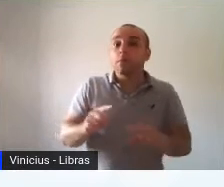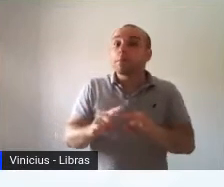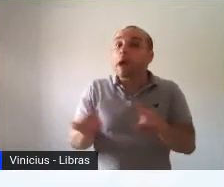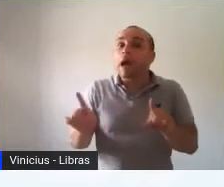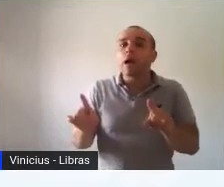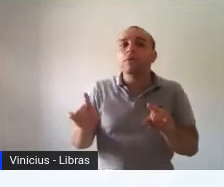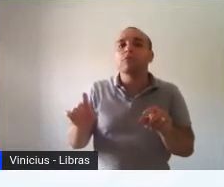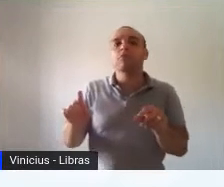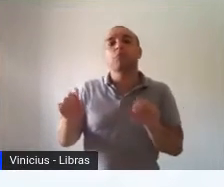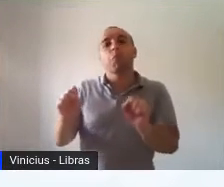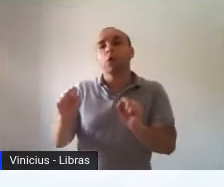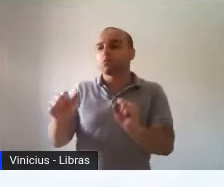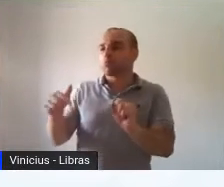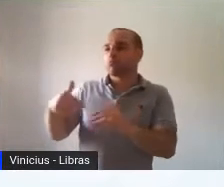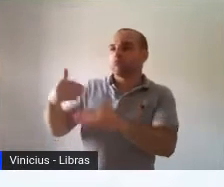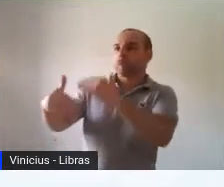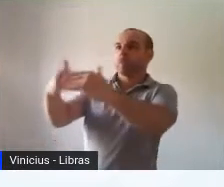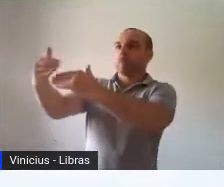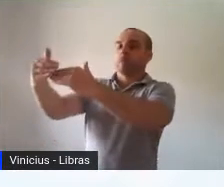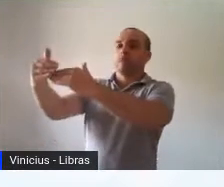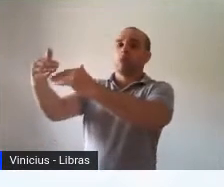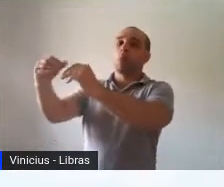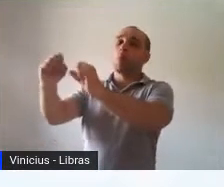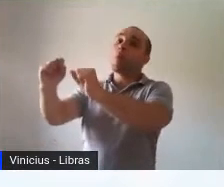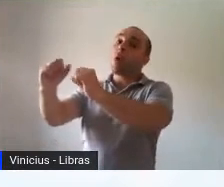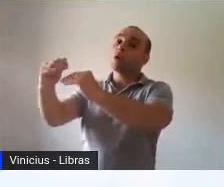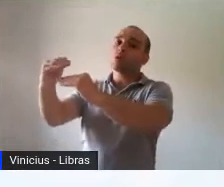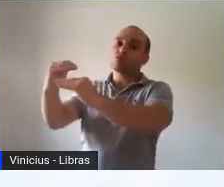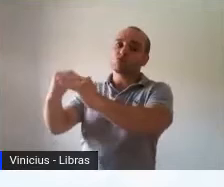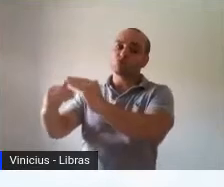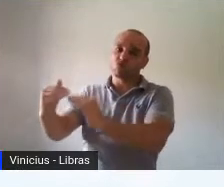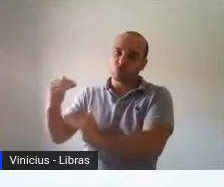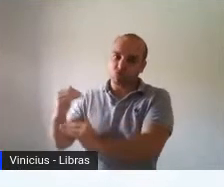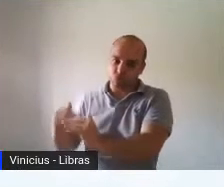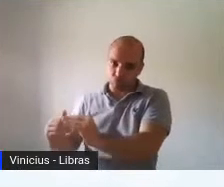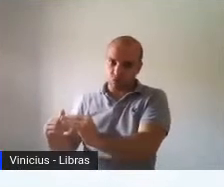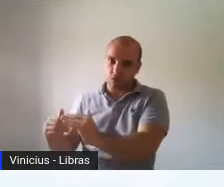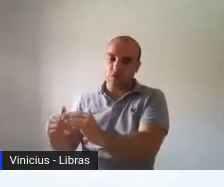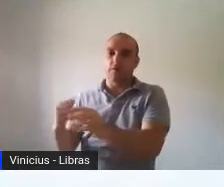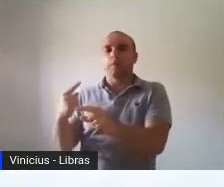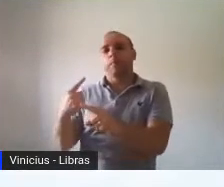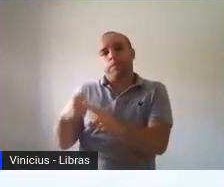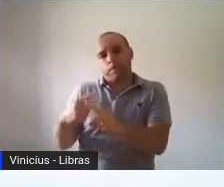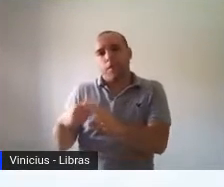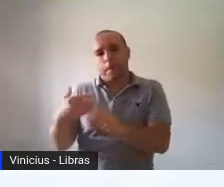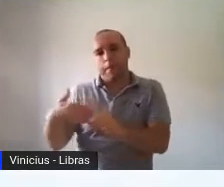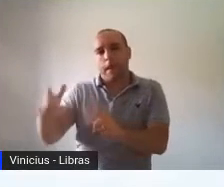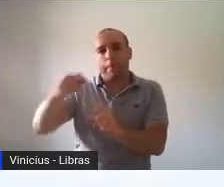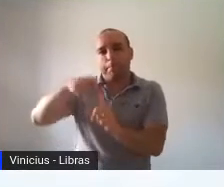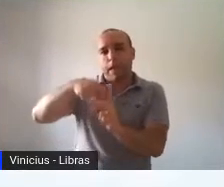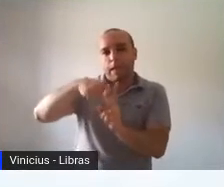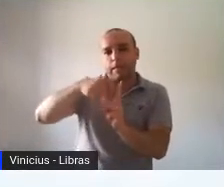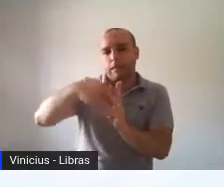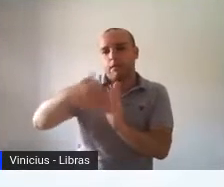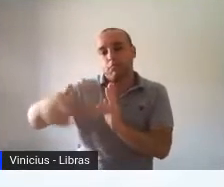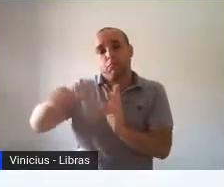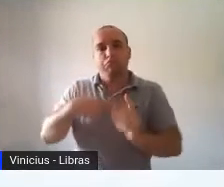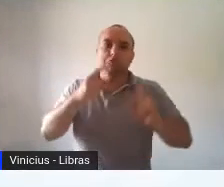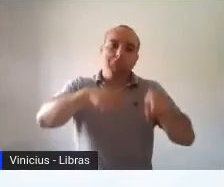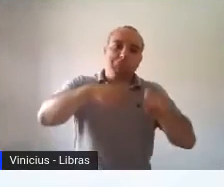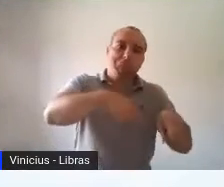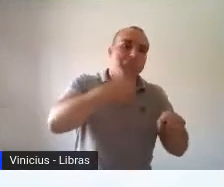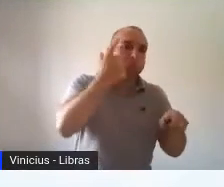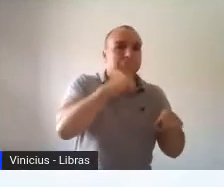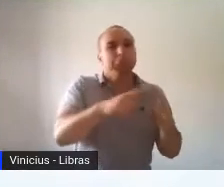que depois recue, porque você tem a safra, né, você tem outras Tá. questões que estavam impactando que não impactariam. Mas aí,